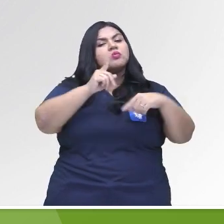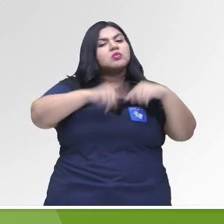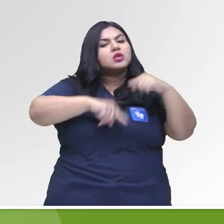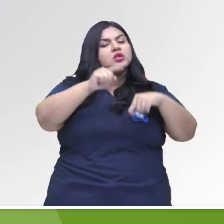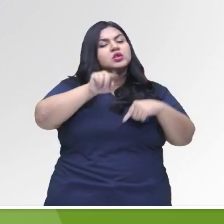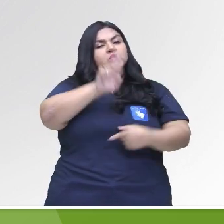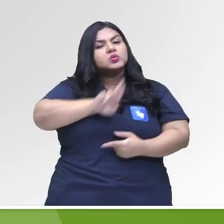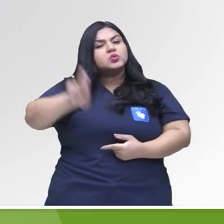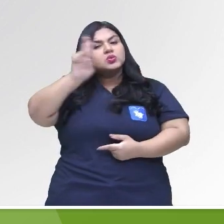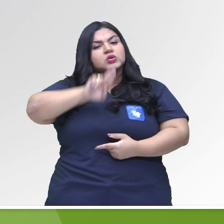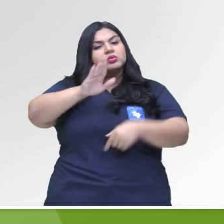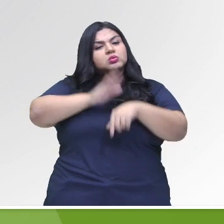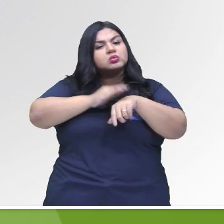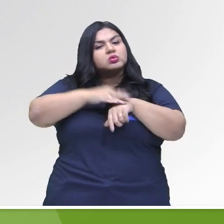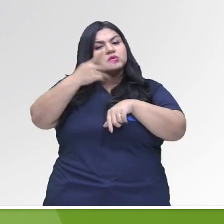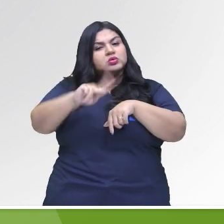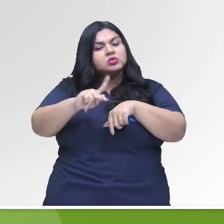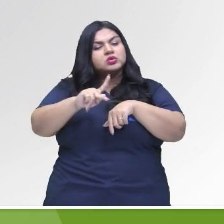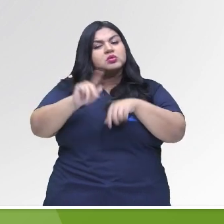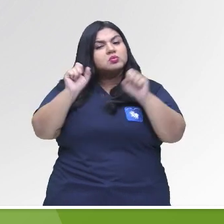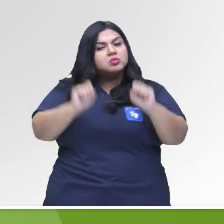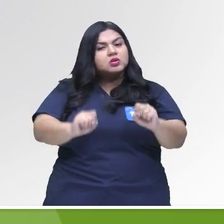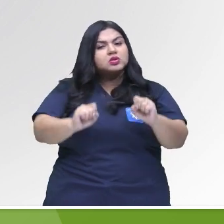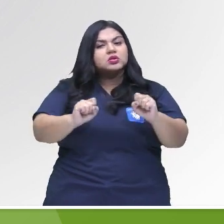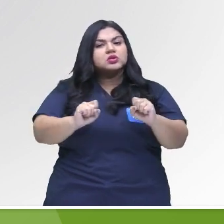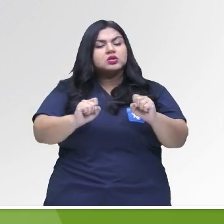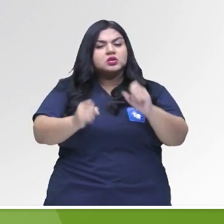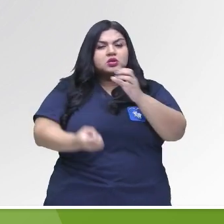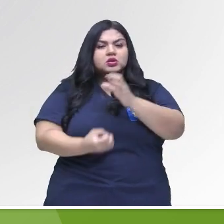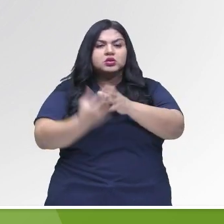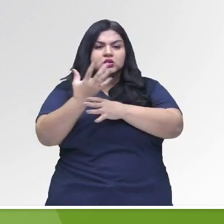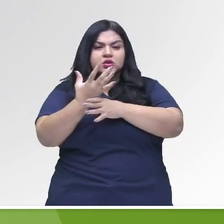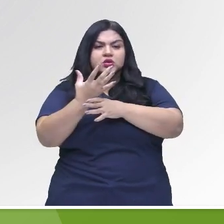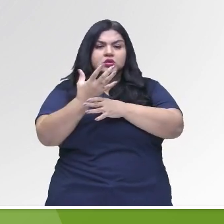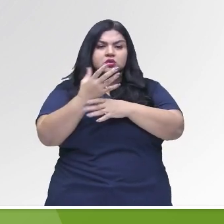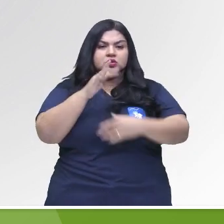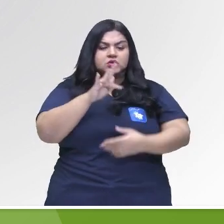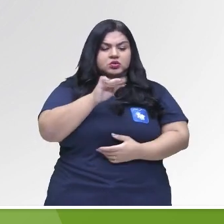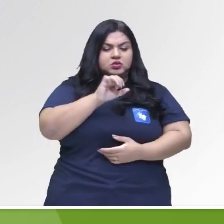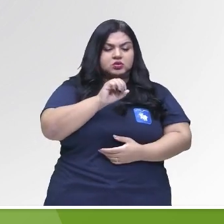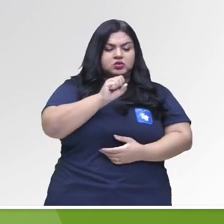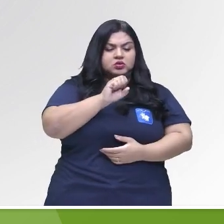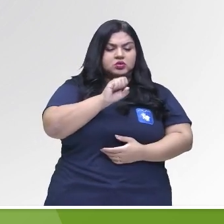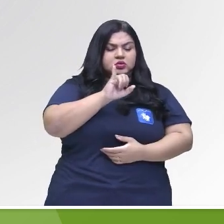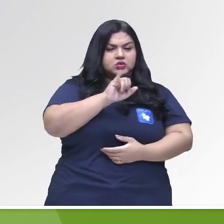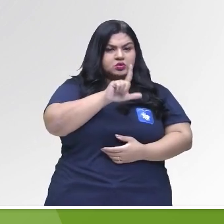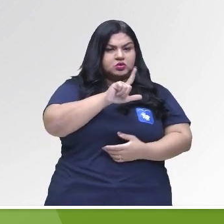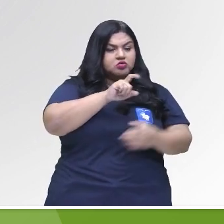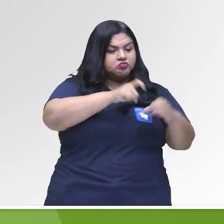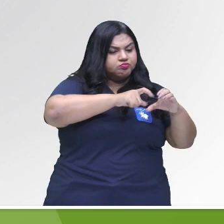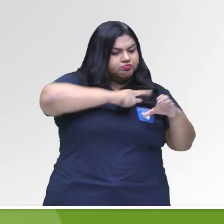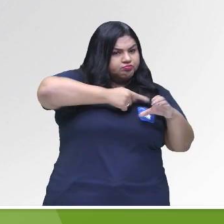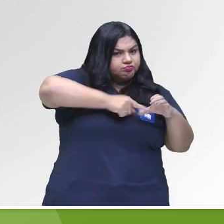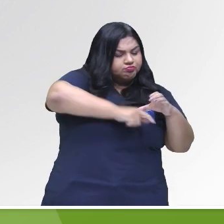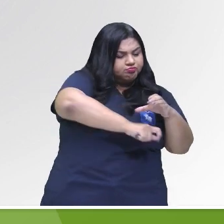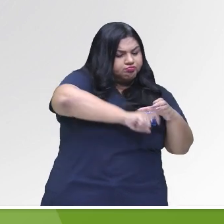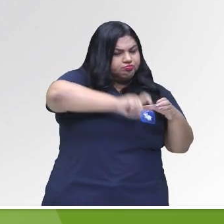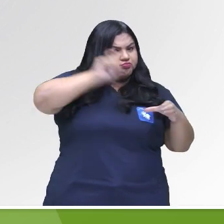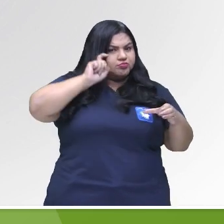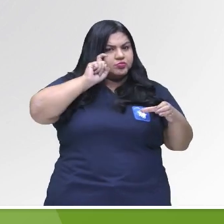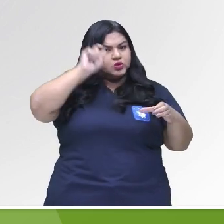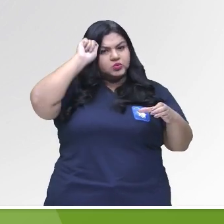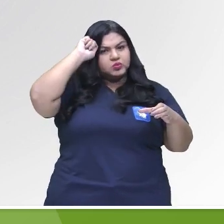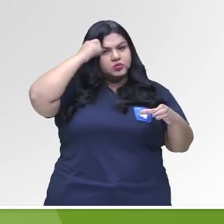na produção de polímeros sintéticos podem ser de origem fóssil, como é o caso do petróleo, ou